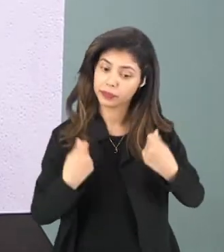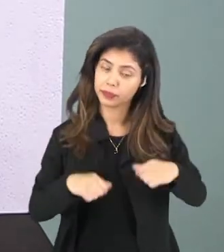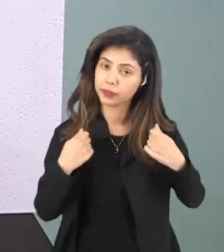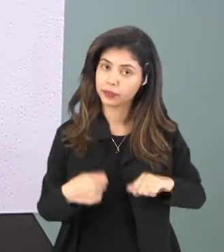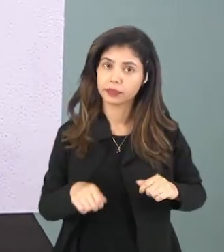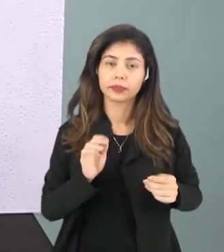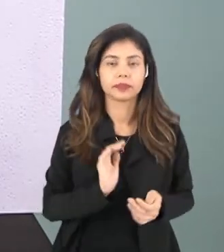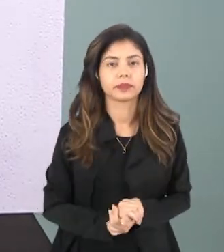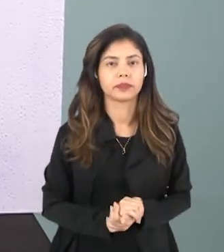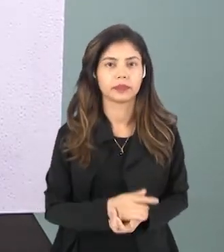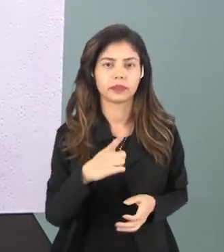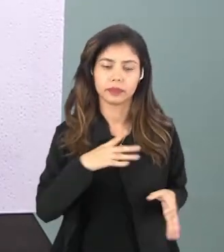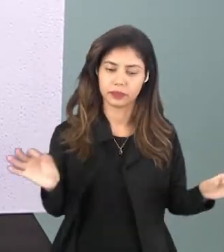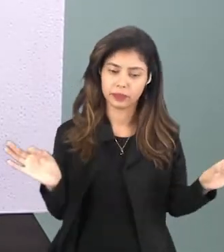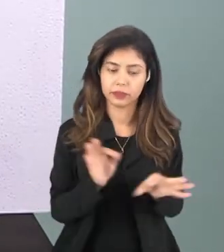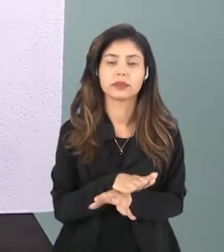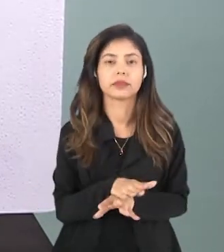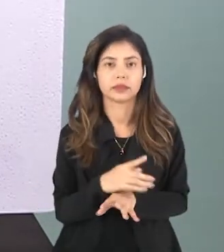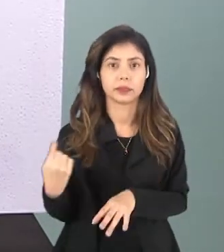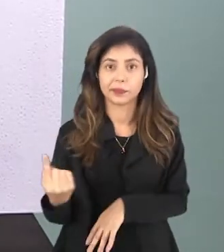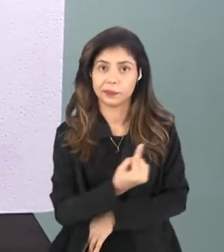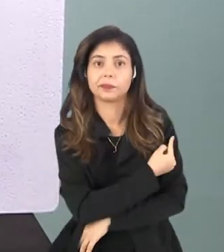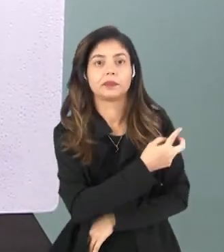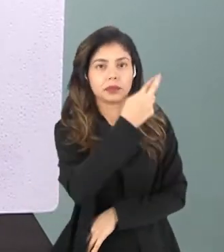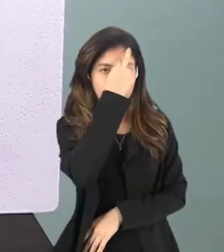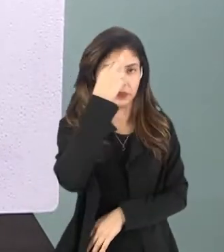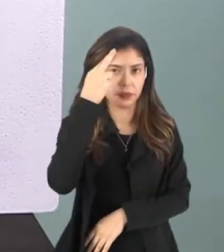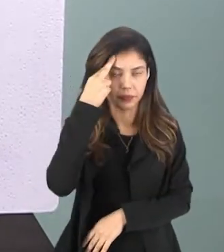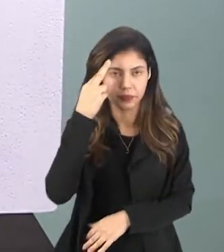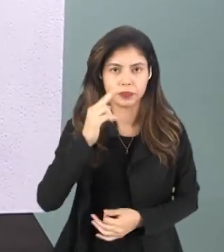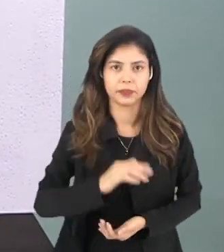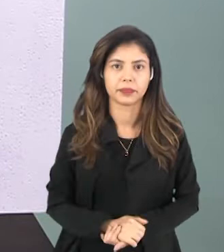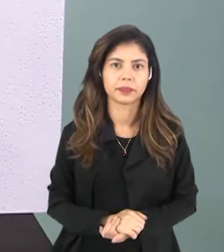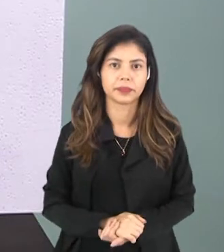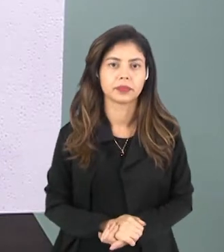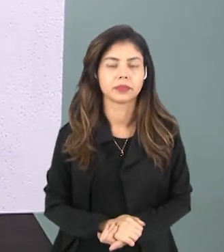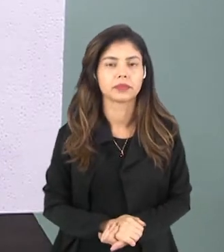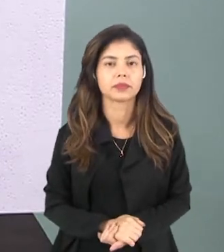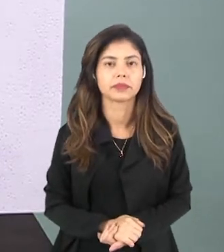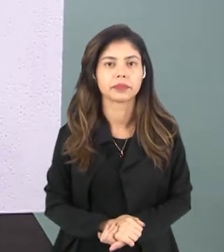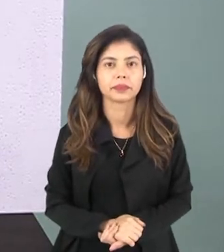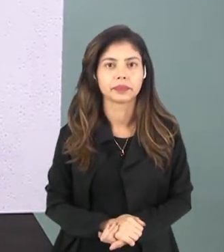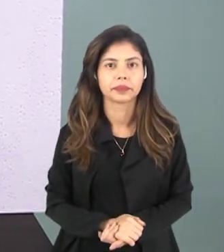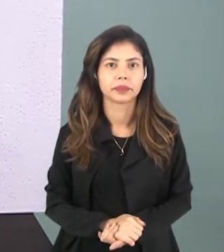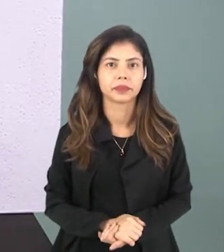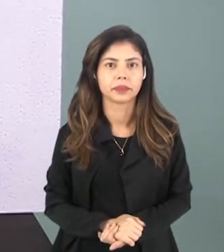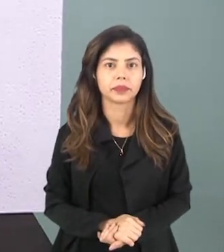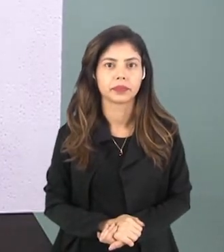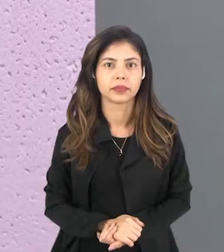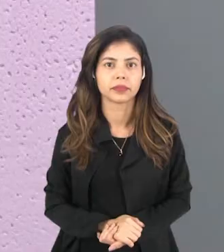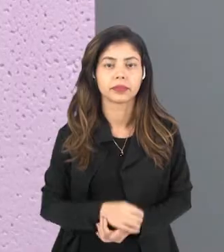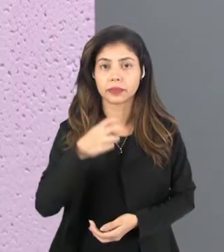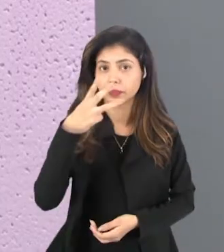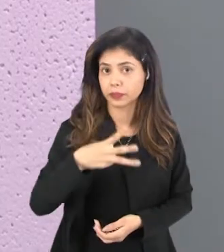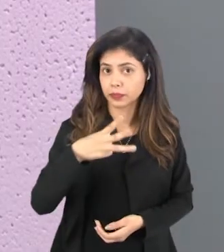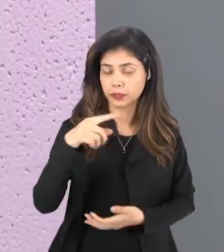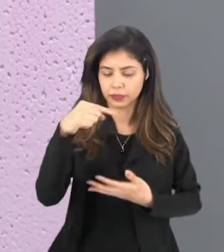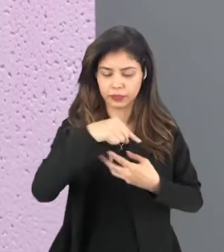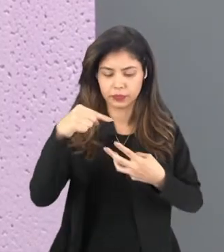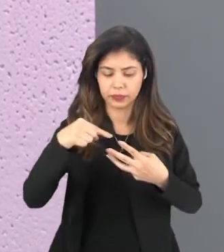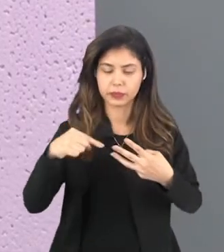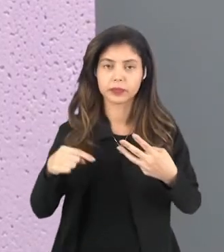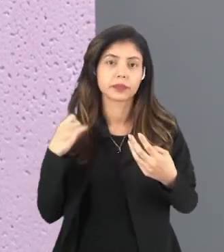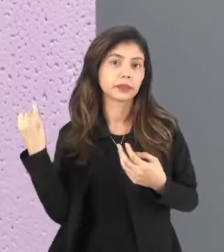precisamos terminar a nossa história e os três